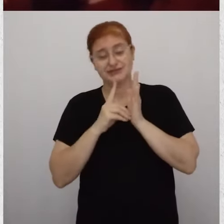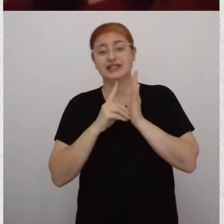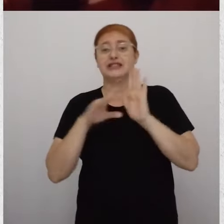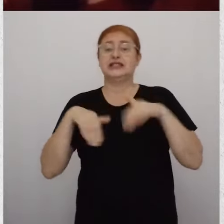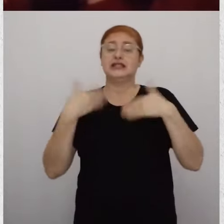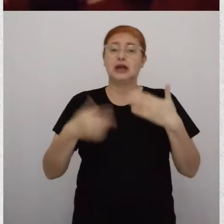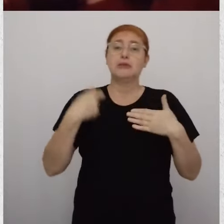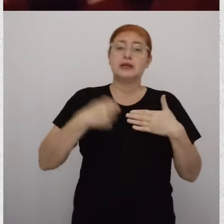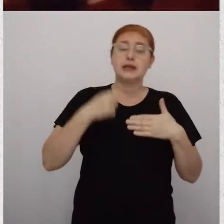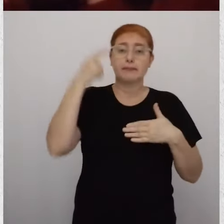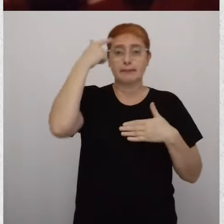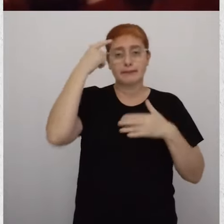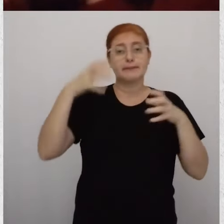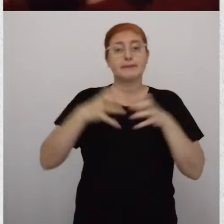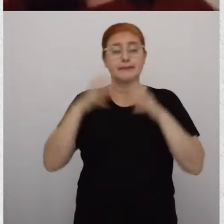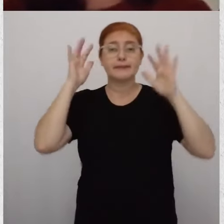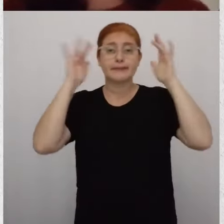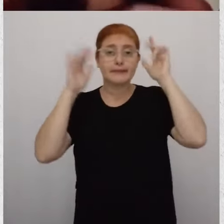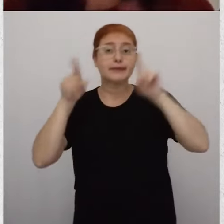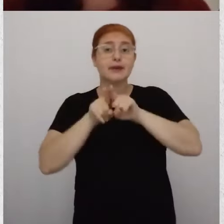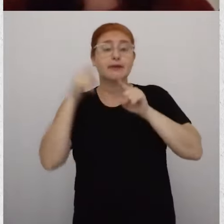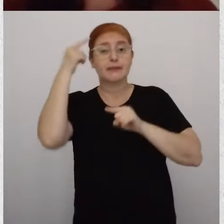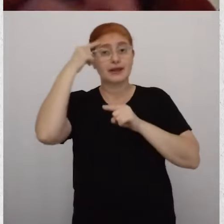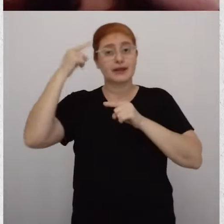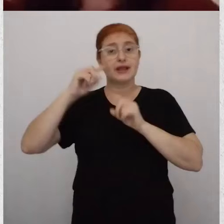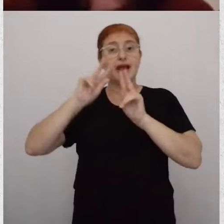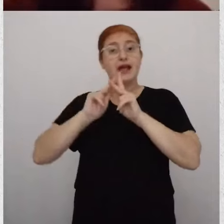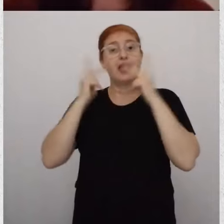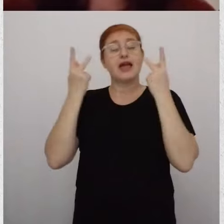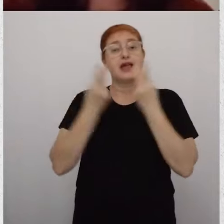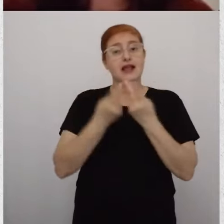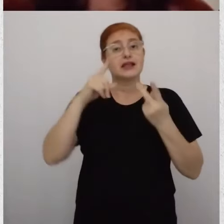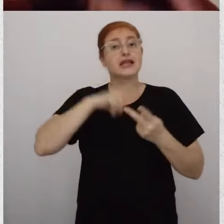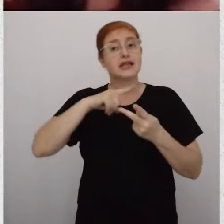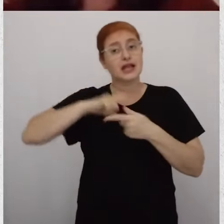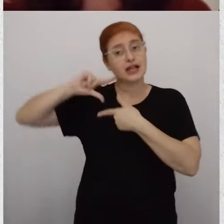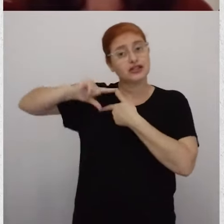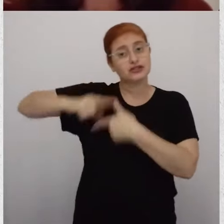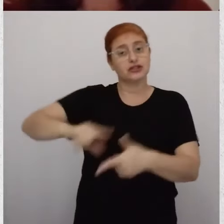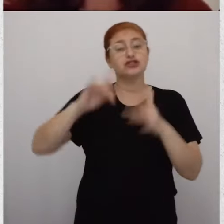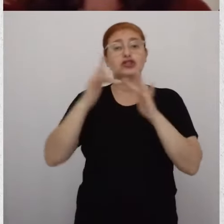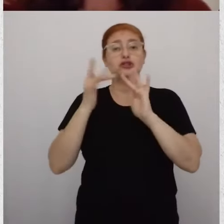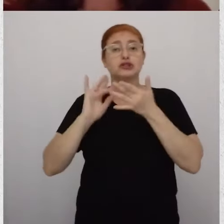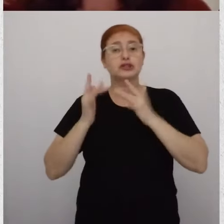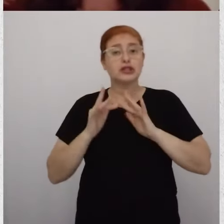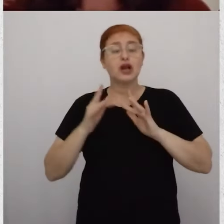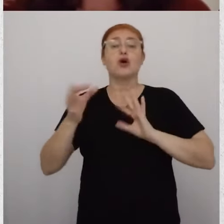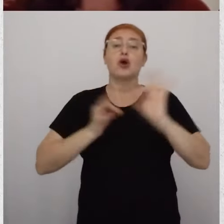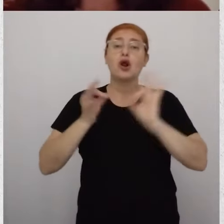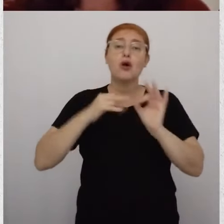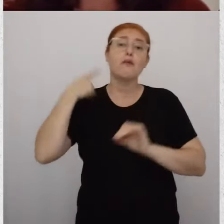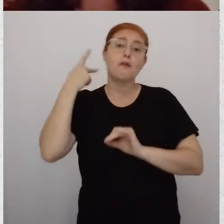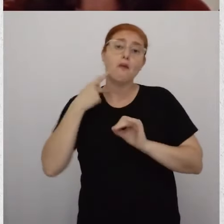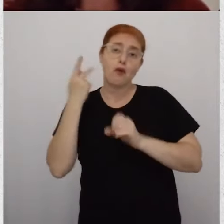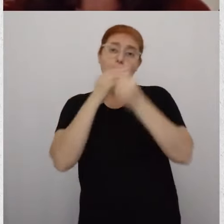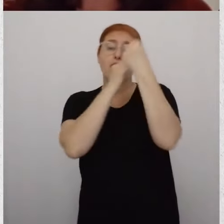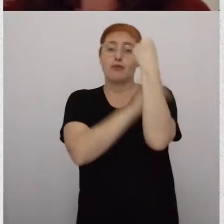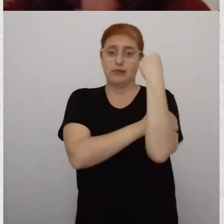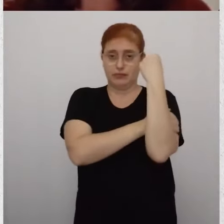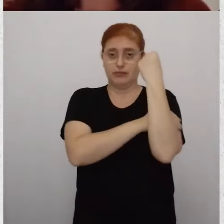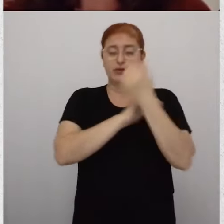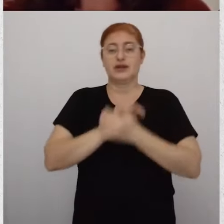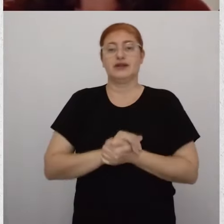de autorreflexão e outra coisa é pensar a herança que ele deixa para uma tradição de articulação e de organização política dos feminismos,